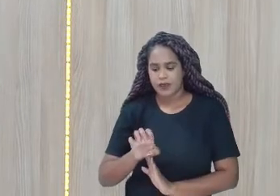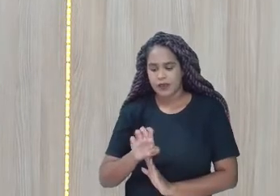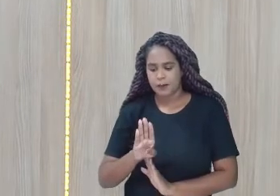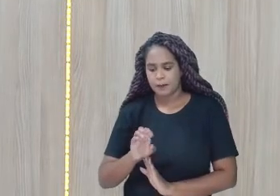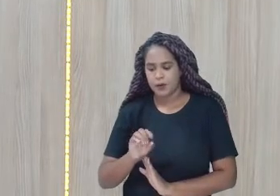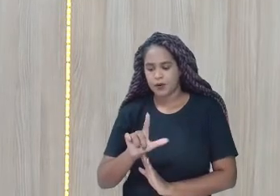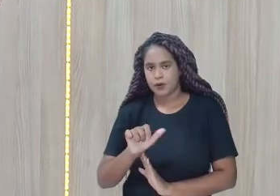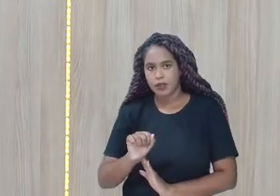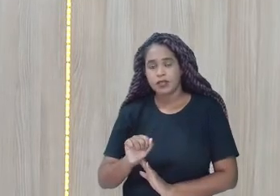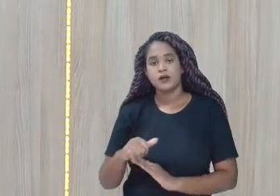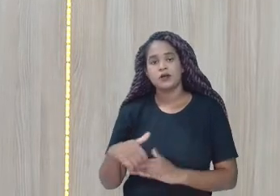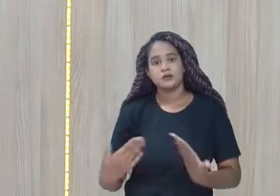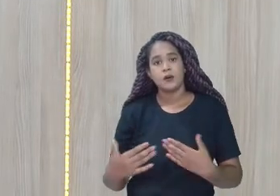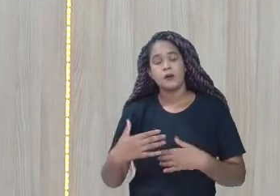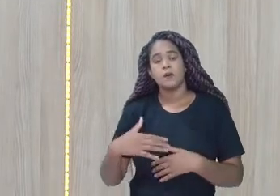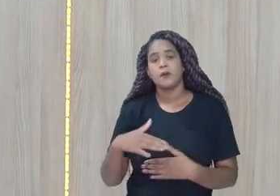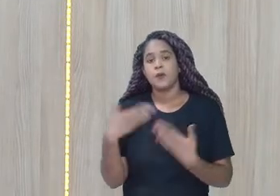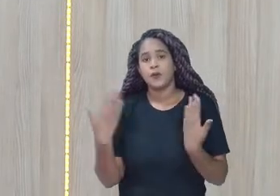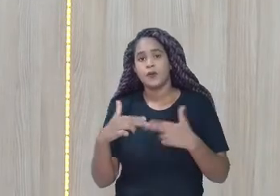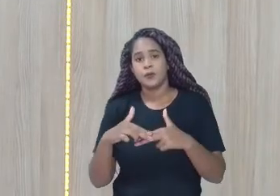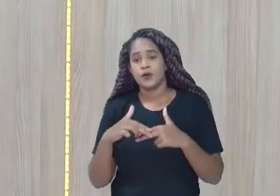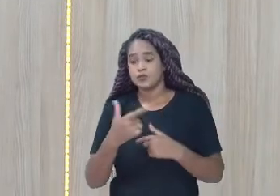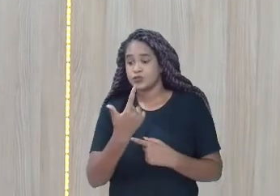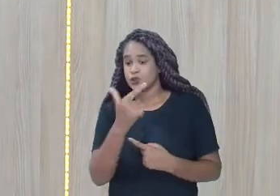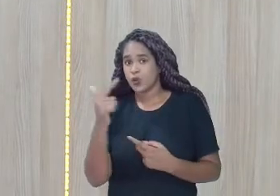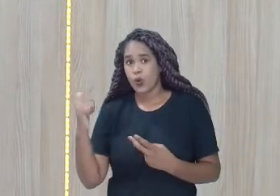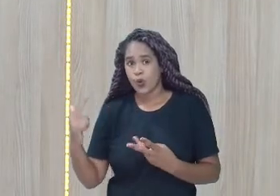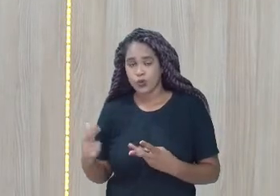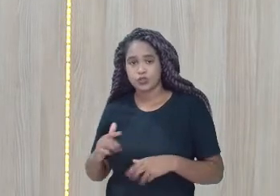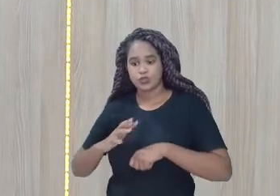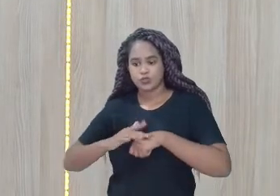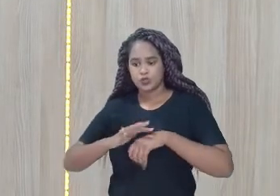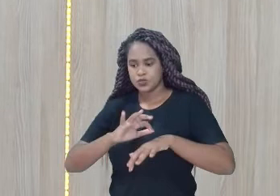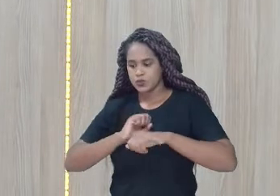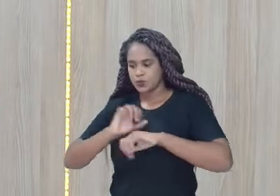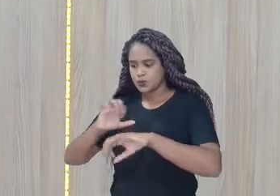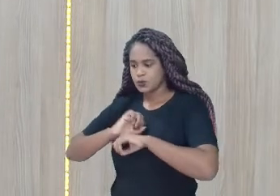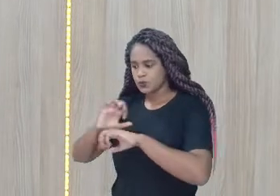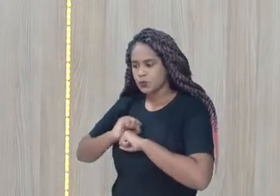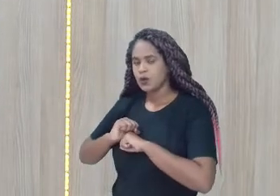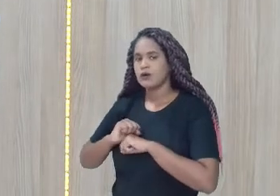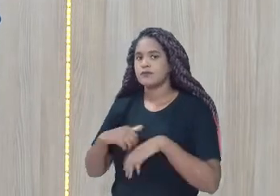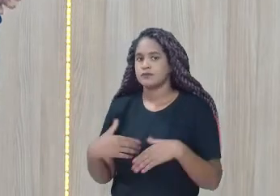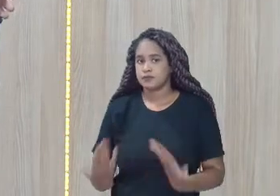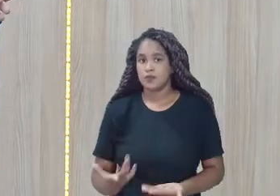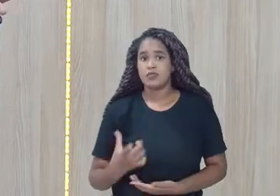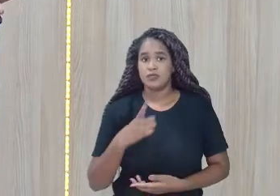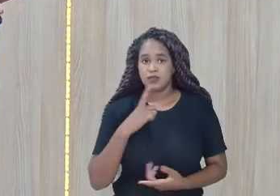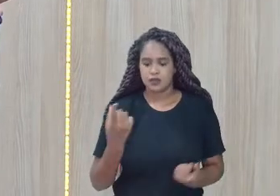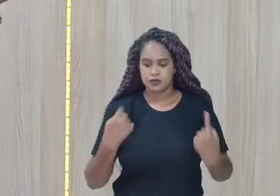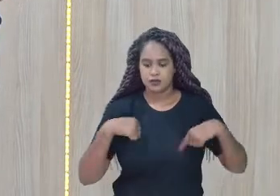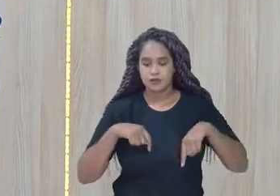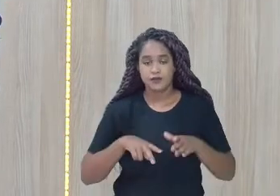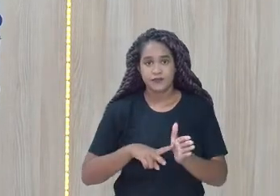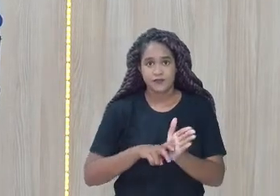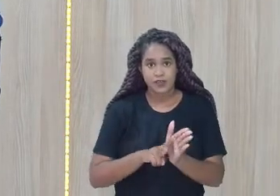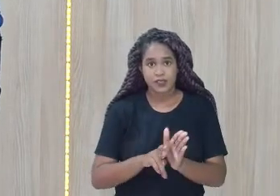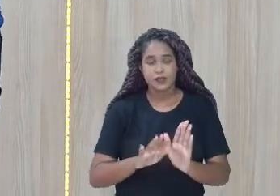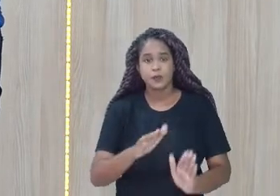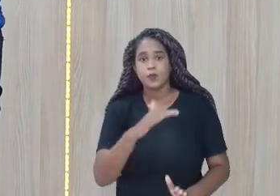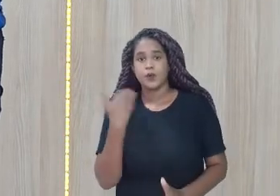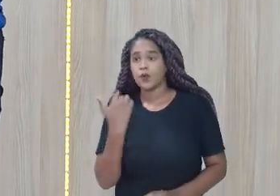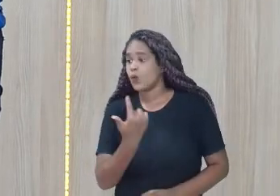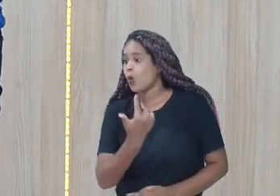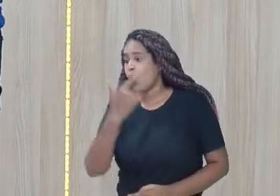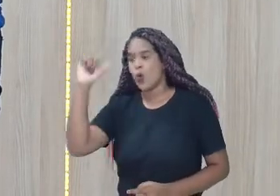uma série de outras doenças muito atingidas. O pulmão dela foi muito atingido. Então, veja bem, ela é portadora do vírus e morreu com